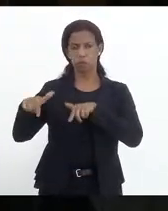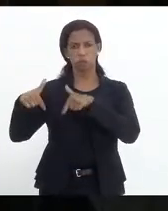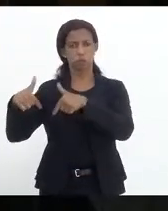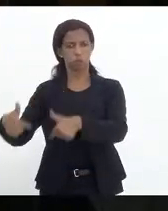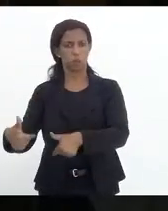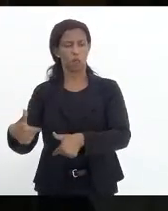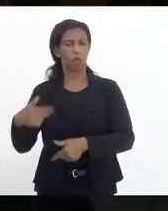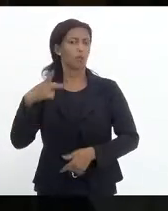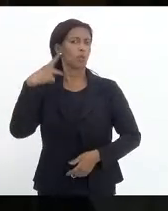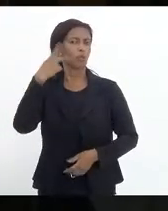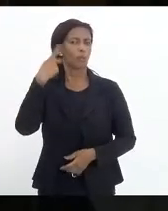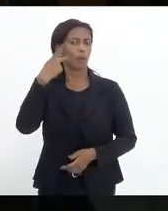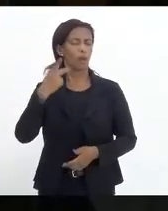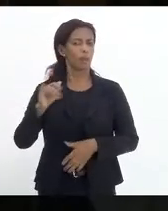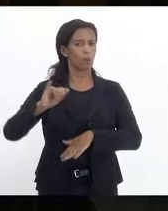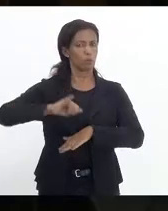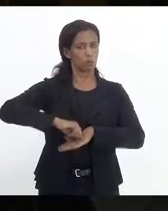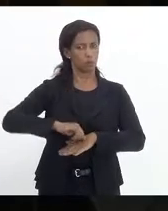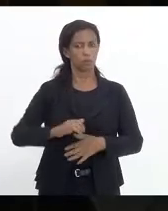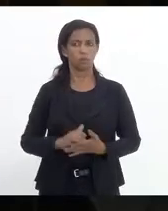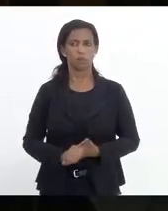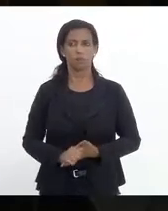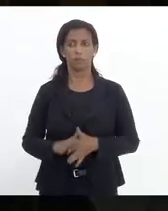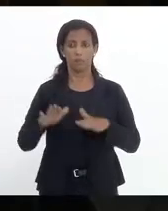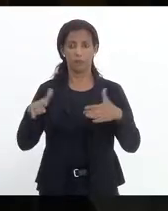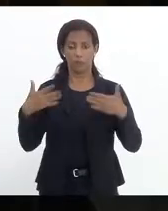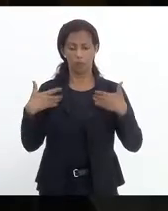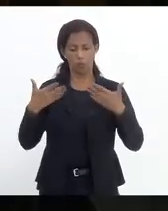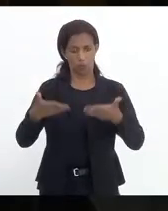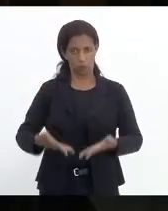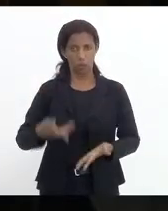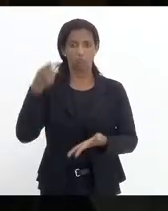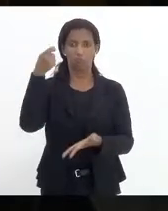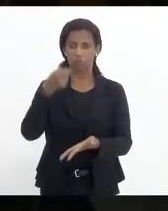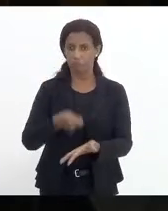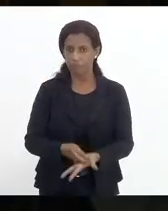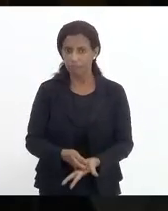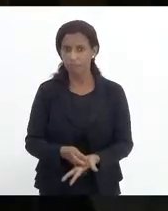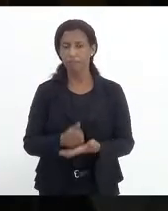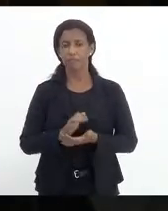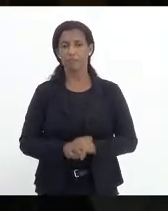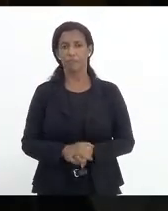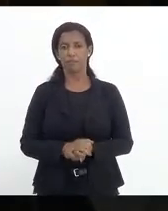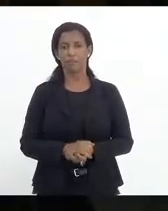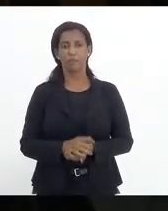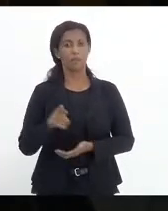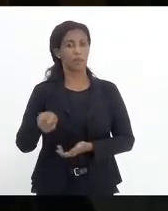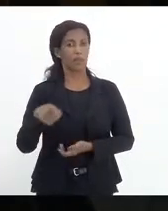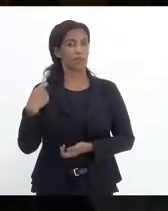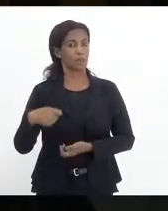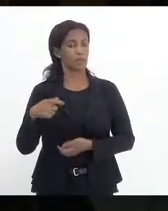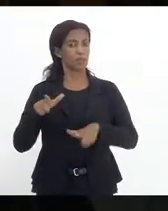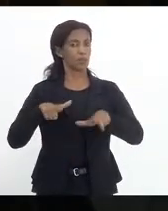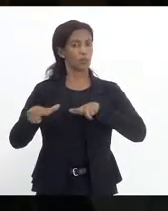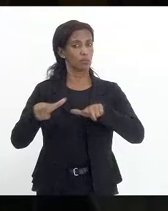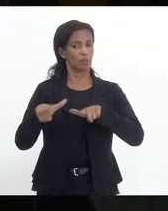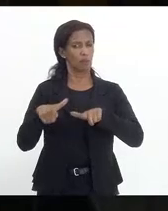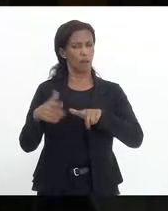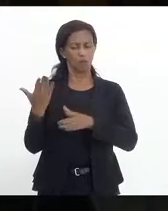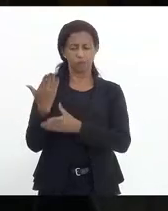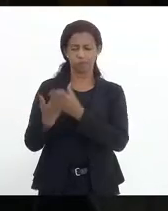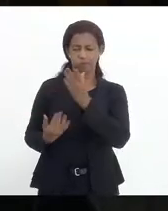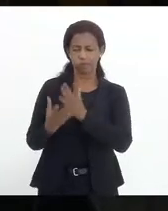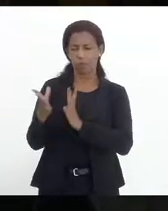do Parlamento Fluminense então tô aqui reafirmando que esse tem que ser um trabalho e de muitas